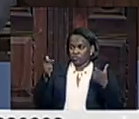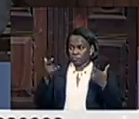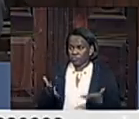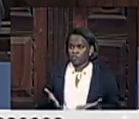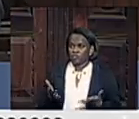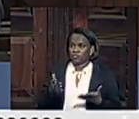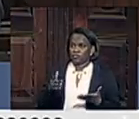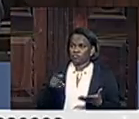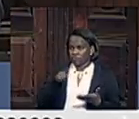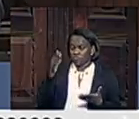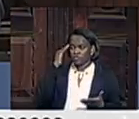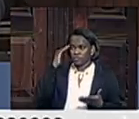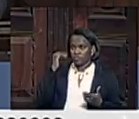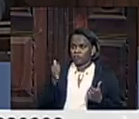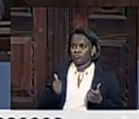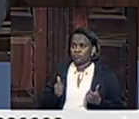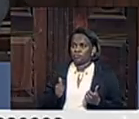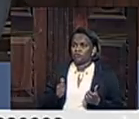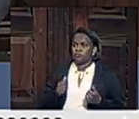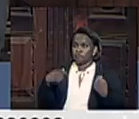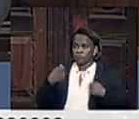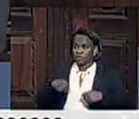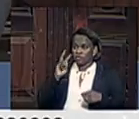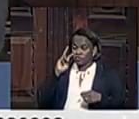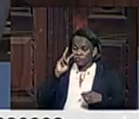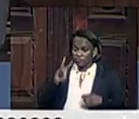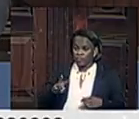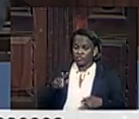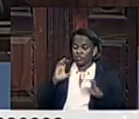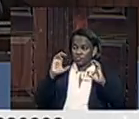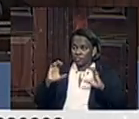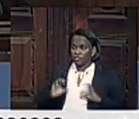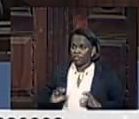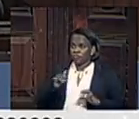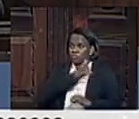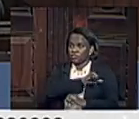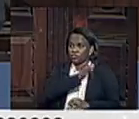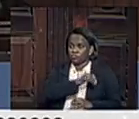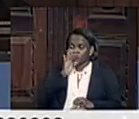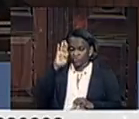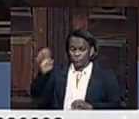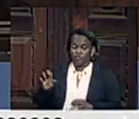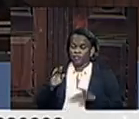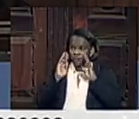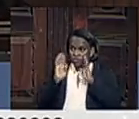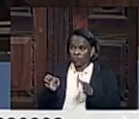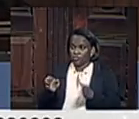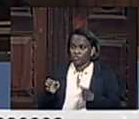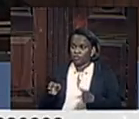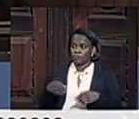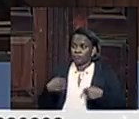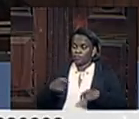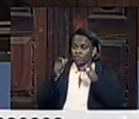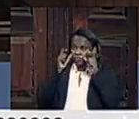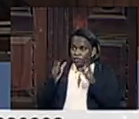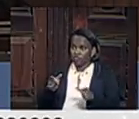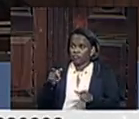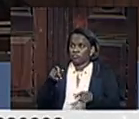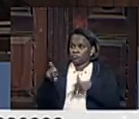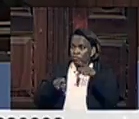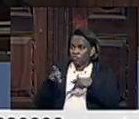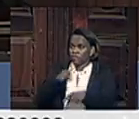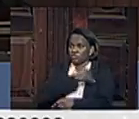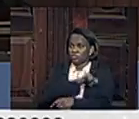para segurar esse trem. Nós temos que olhar aqui o interesse do cidadão fluminense. Temos que olhar aqui o interesse do povo do Estado do Rio de